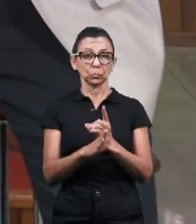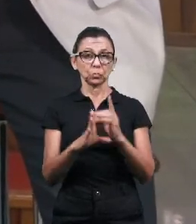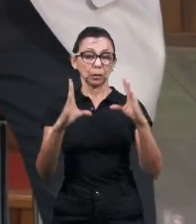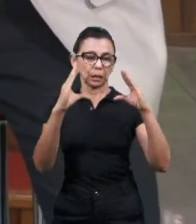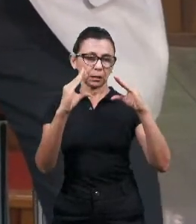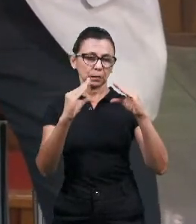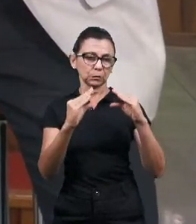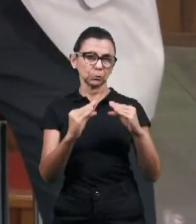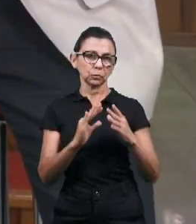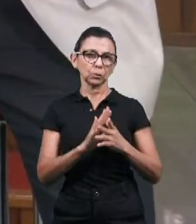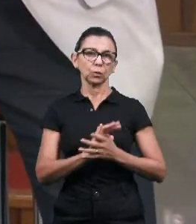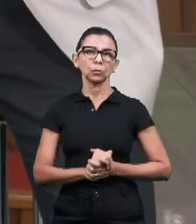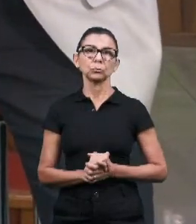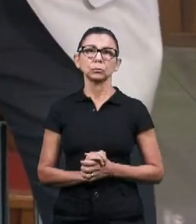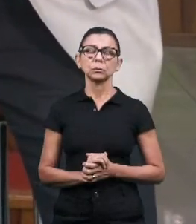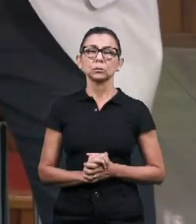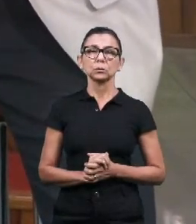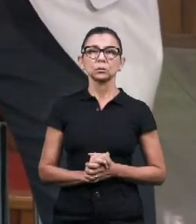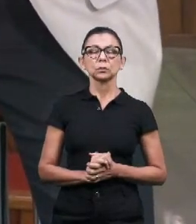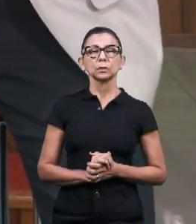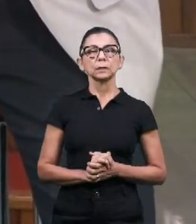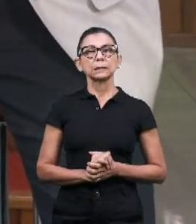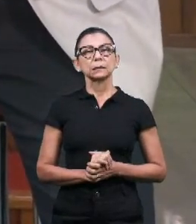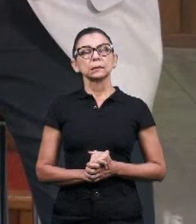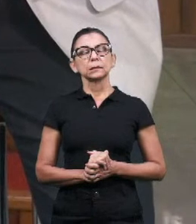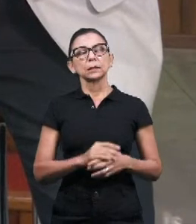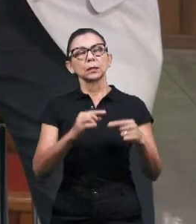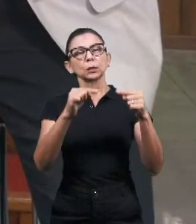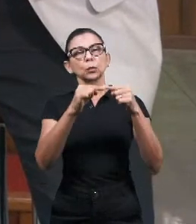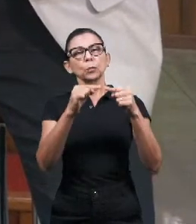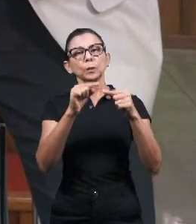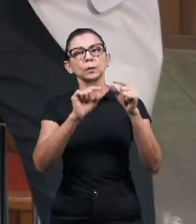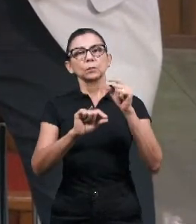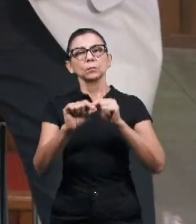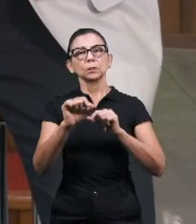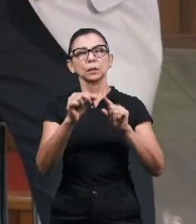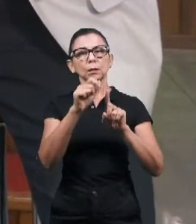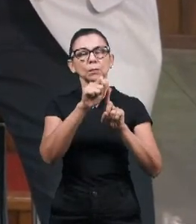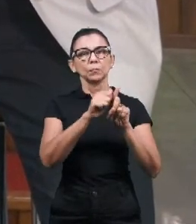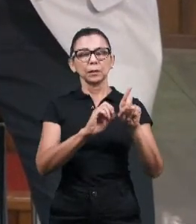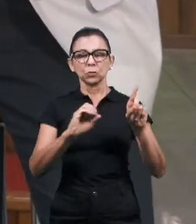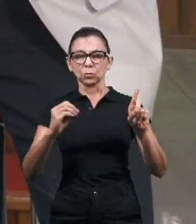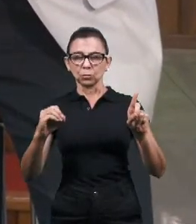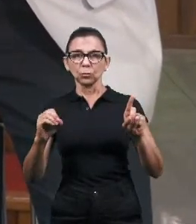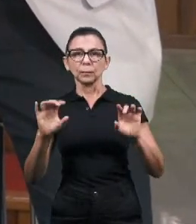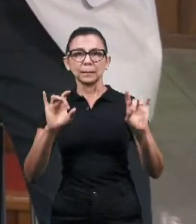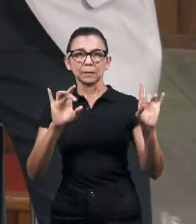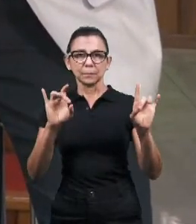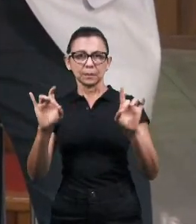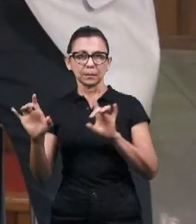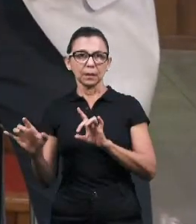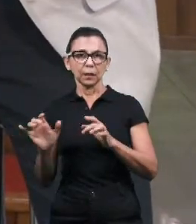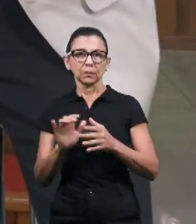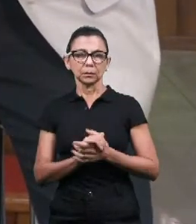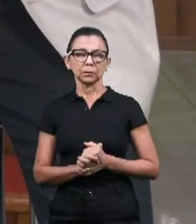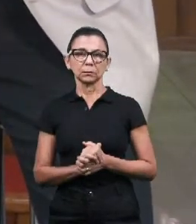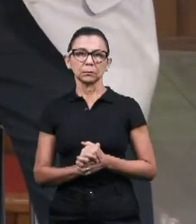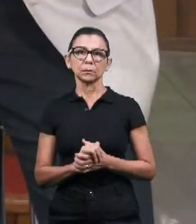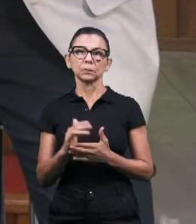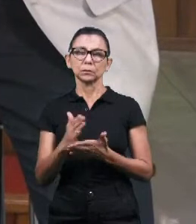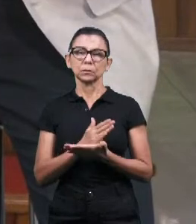do mês de outubro que nós tivemos. O mês de outubro foi muito especial. Nós tivemos a live, ou as lives,